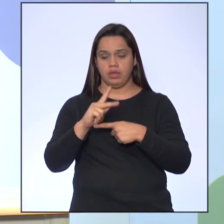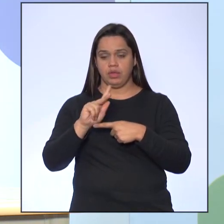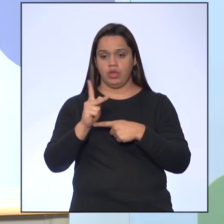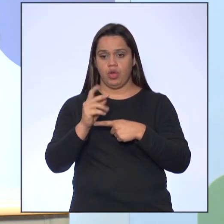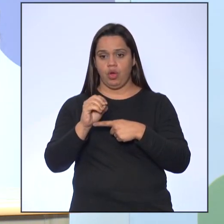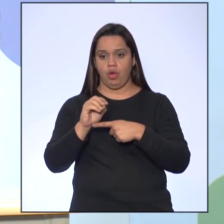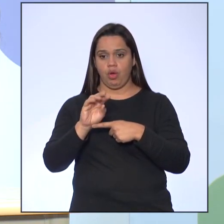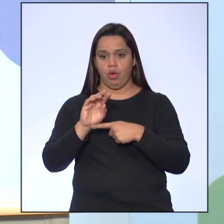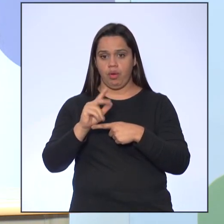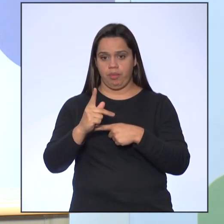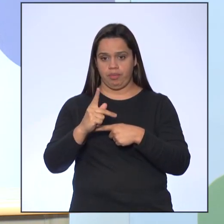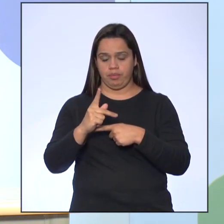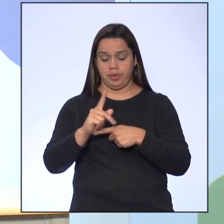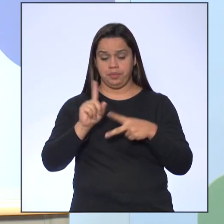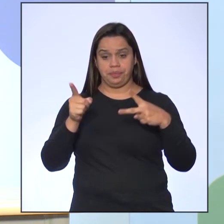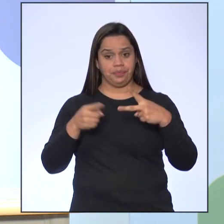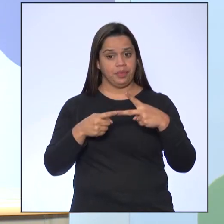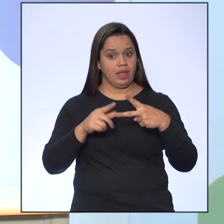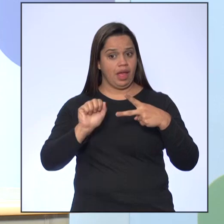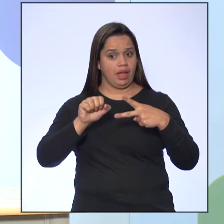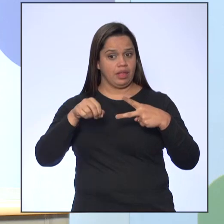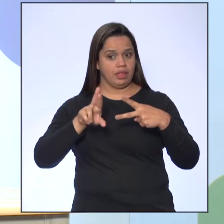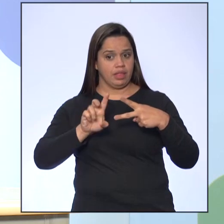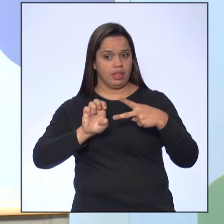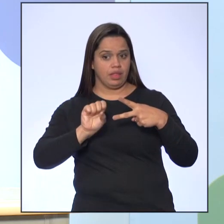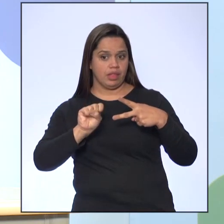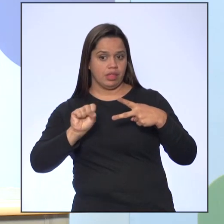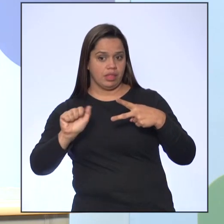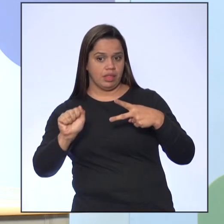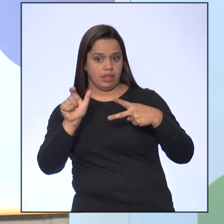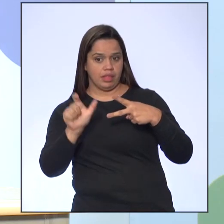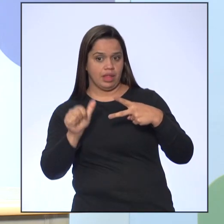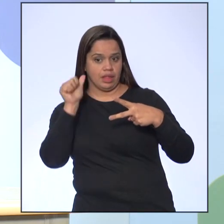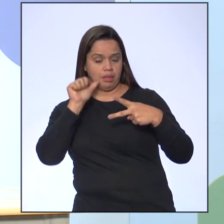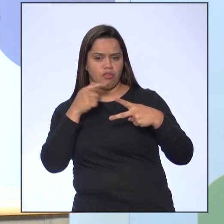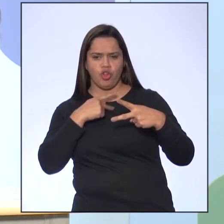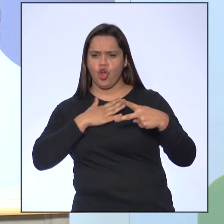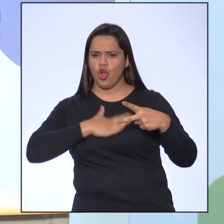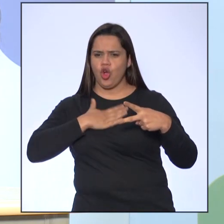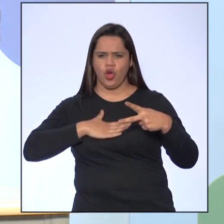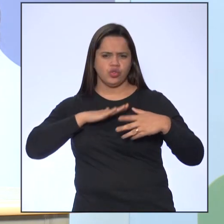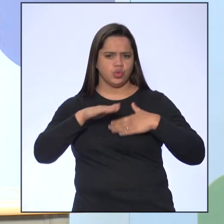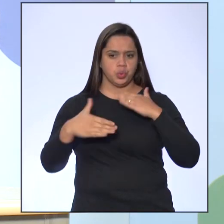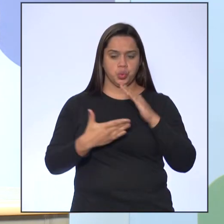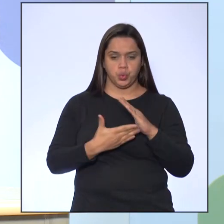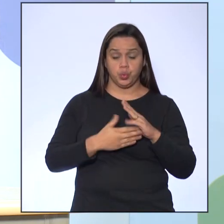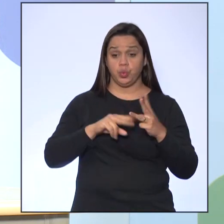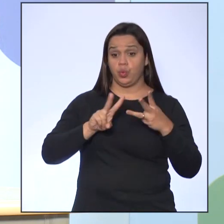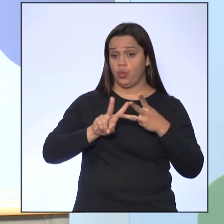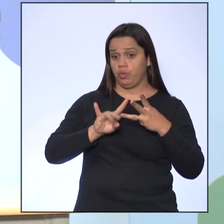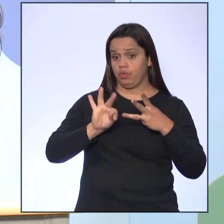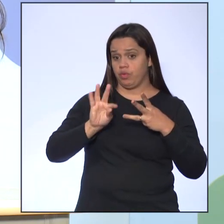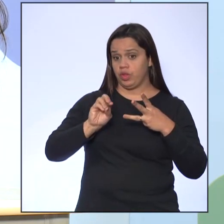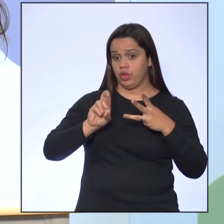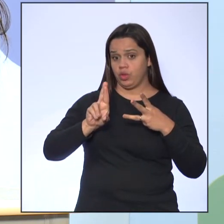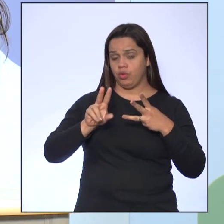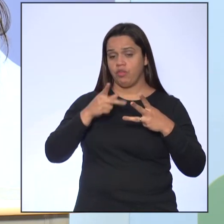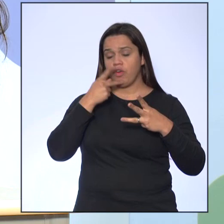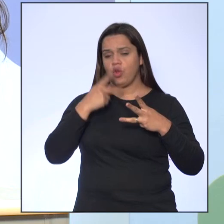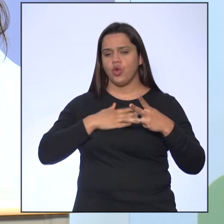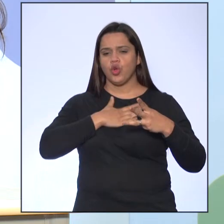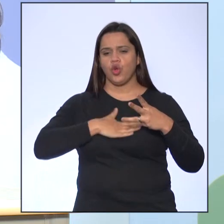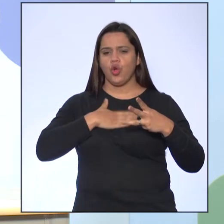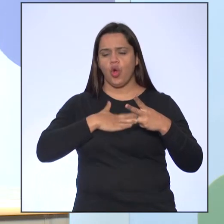eclética, ela fala que ela gosta de tudo, né? O Vitor, ele gosta dos ritmos mais graves, né? Que tem aí uma dinâmica de som